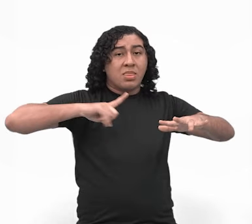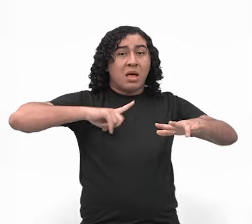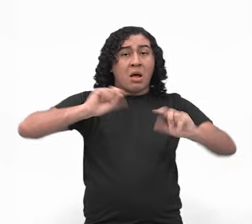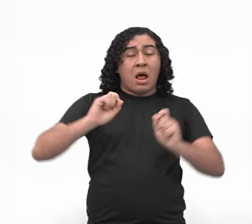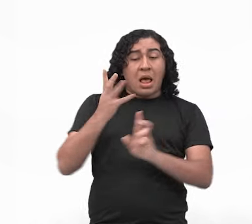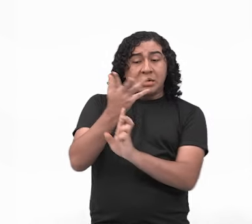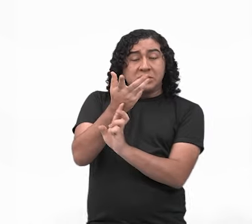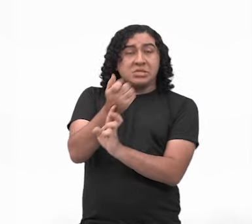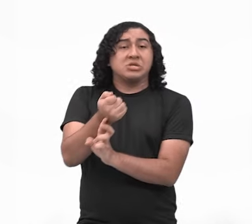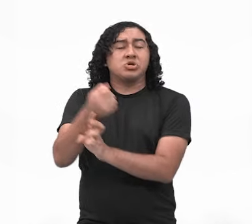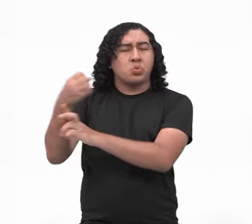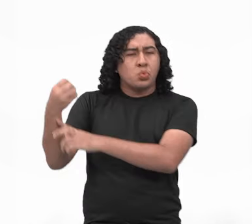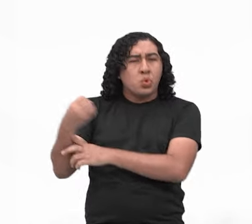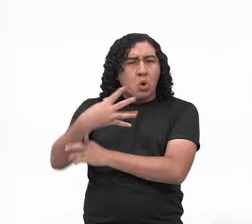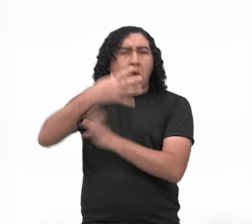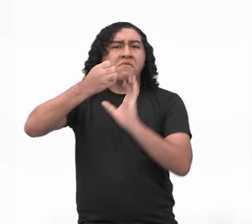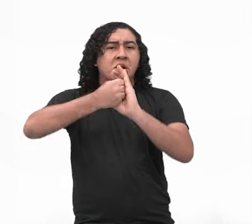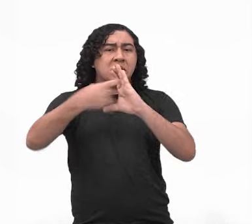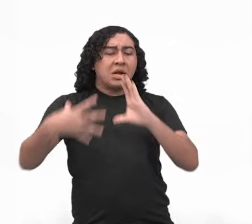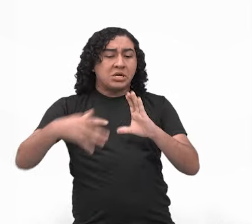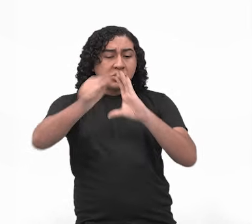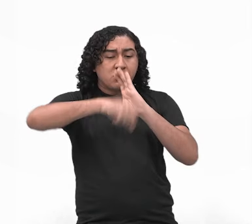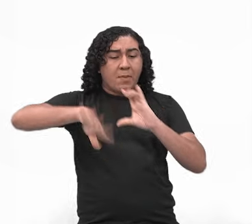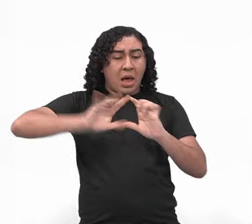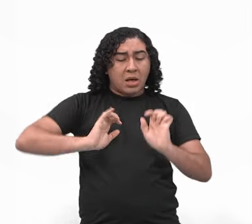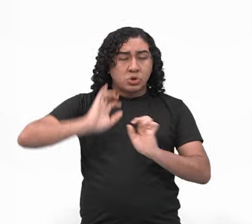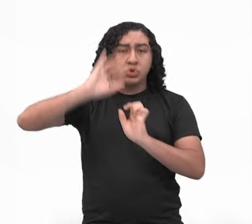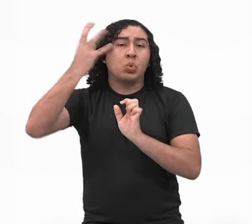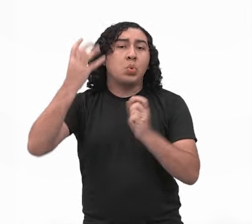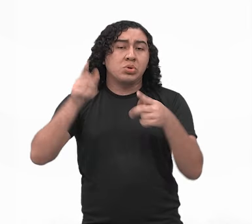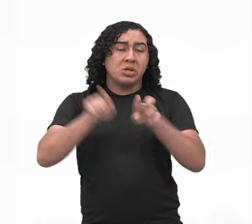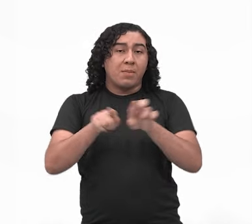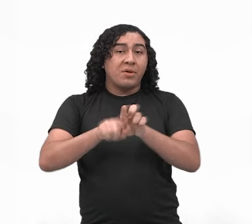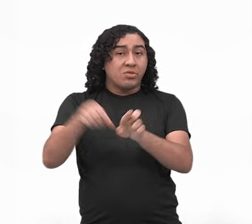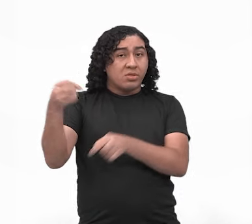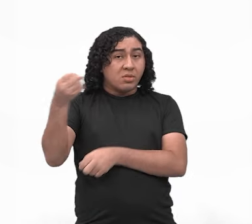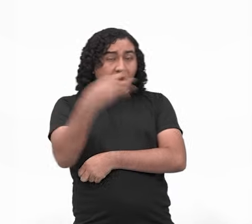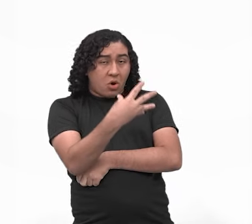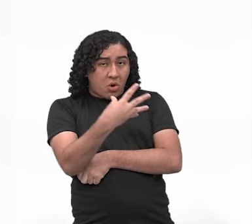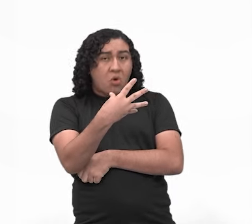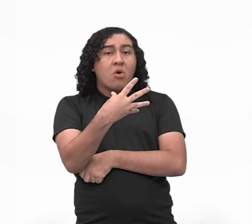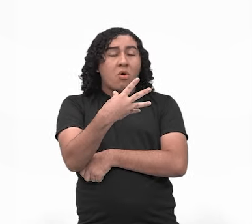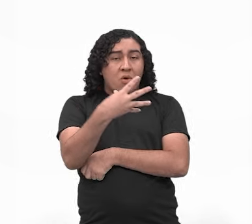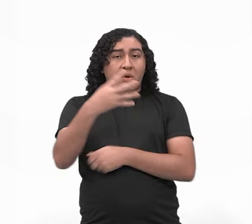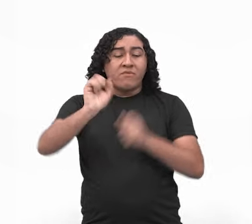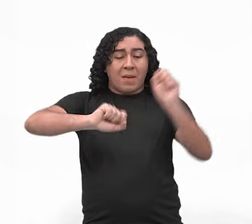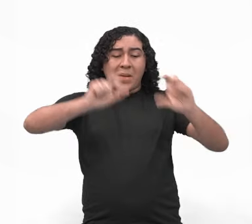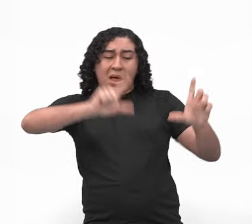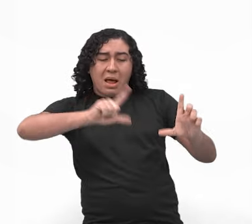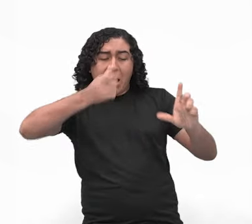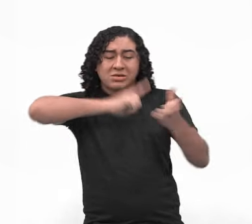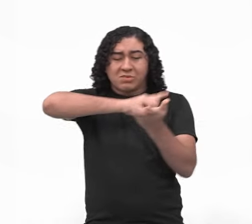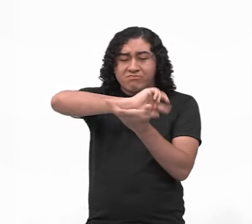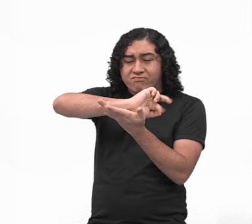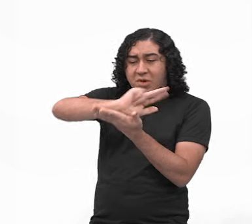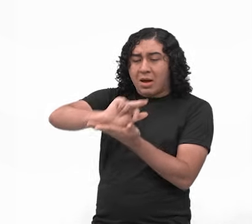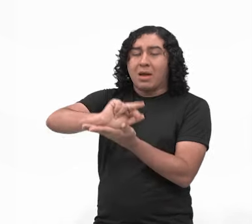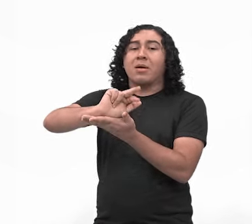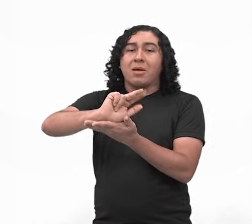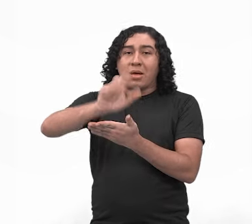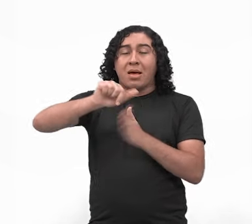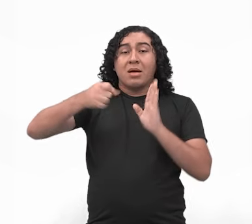performance, tecnologia e novas mídias em seu trabalho. Aqui estão alguns artistas e movimentos notáveis da